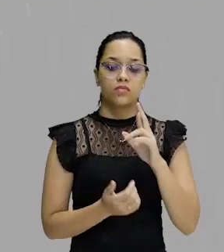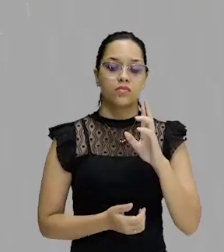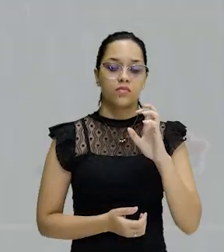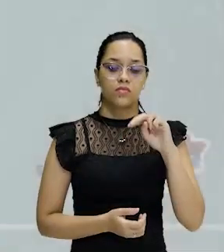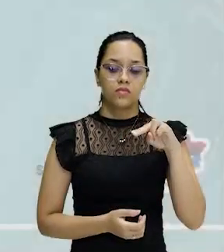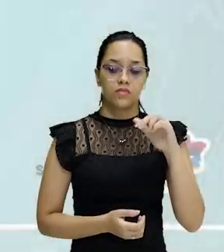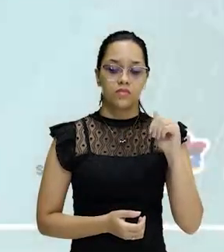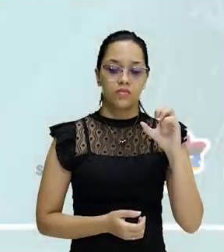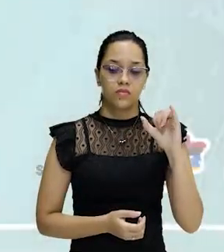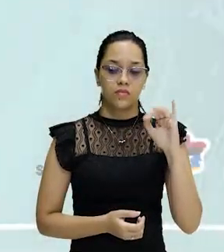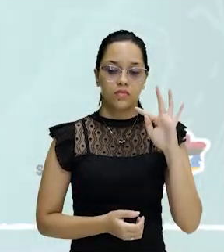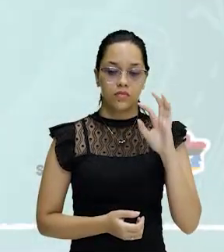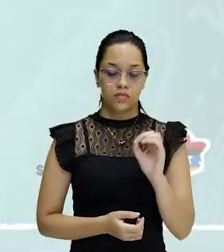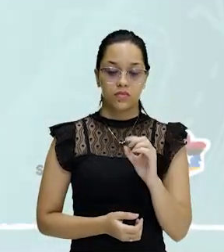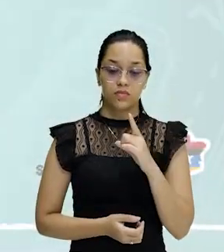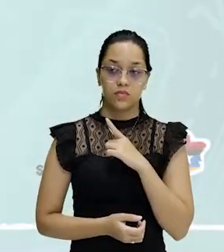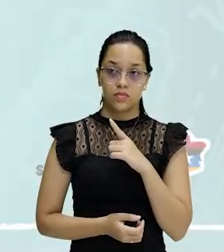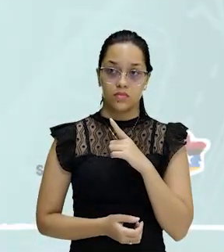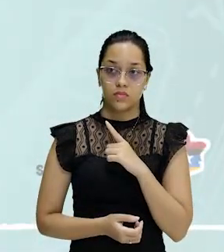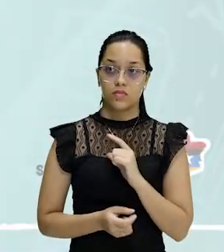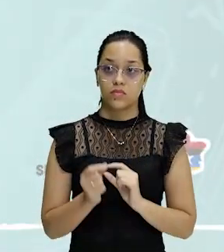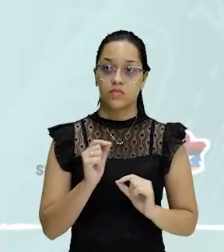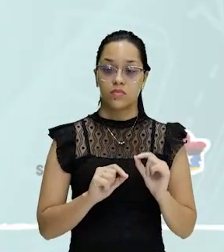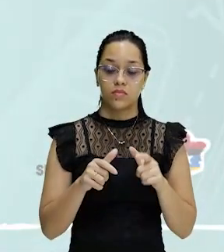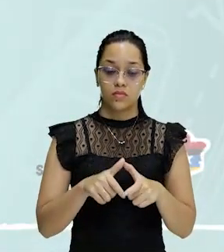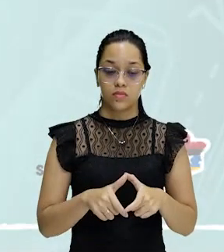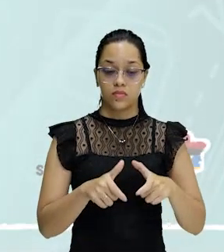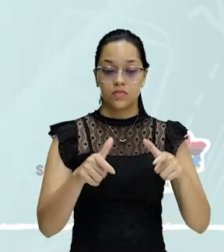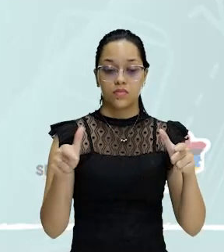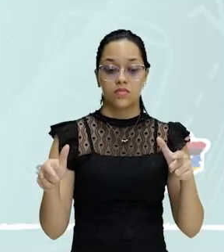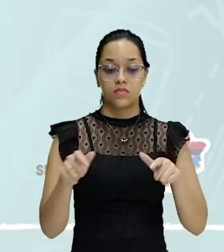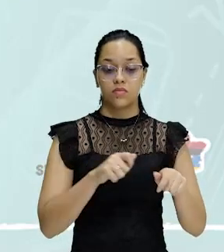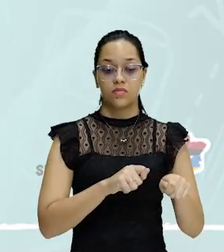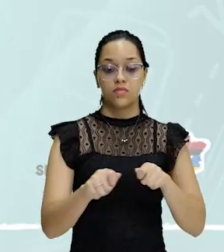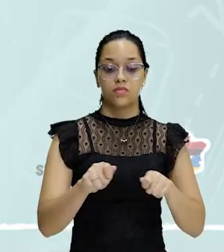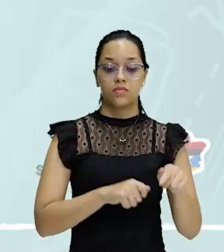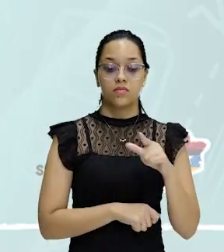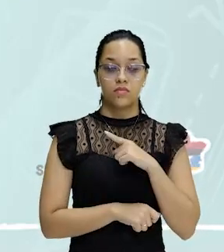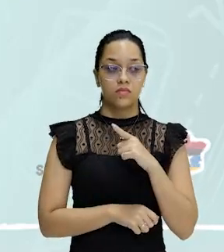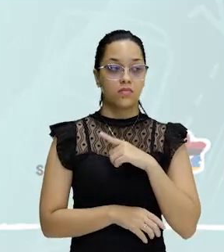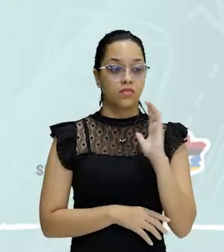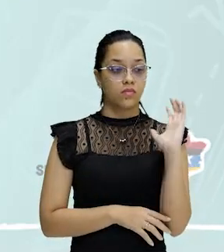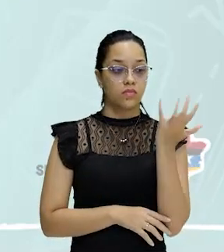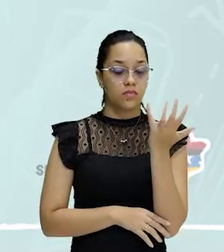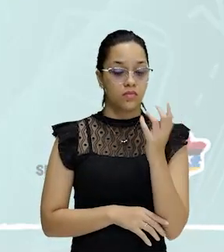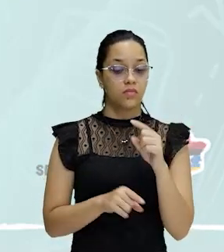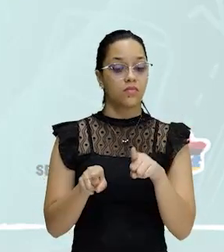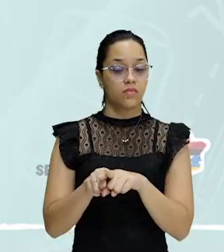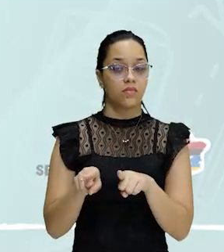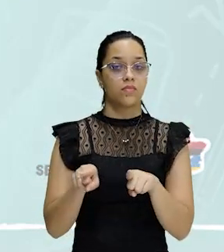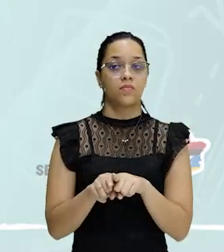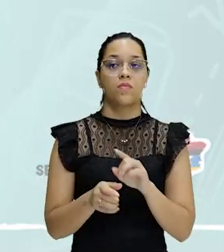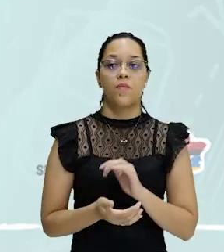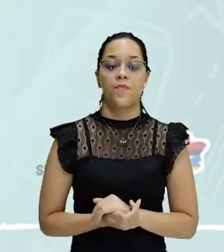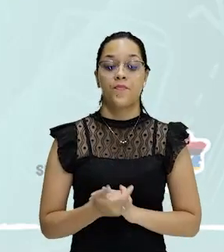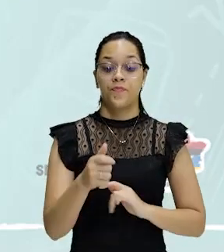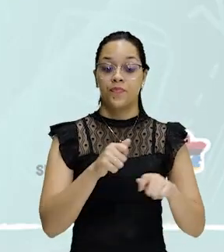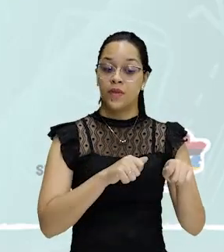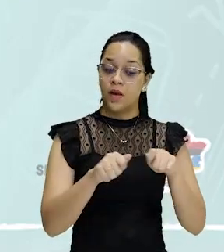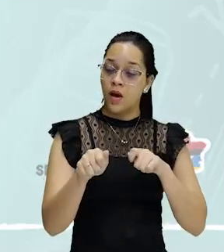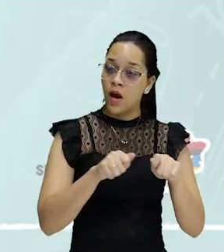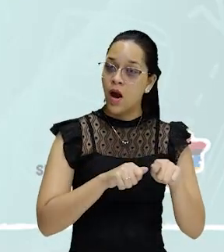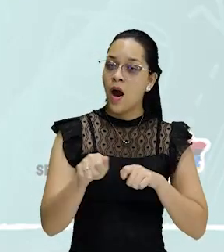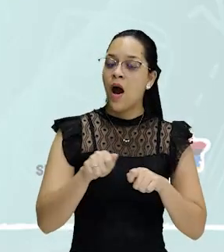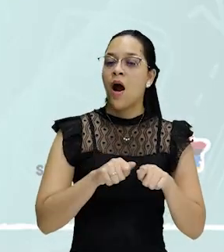gente. Da burguesia renascentista de ampliar seu domínio sobre a natureza. Olha só, dominar a